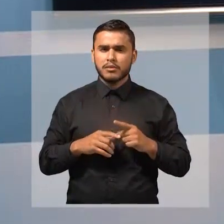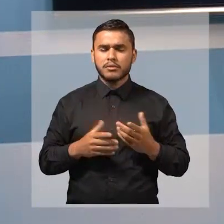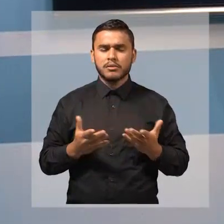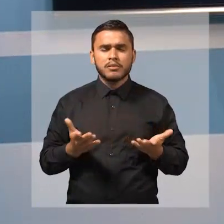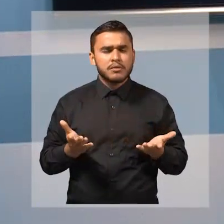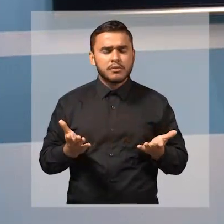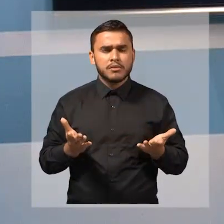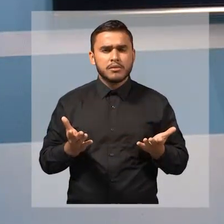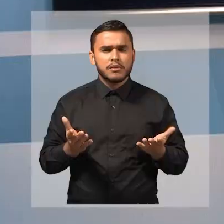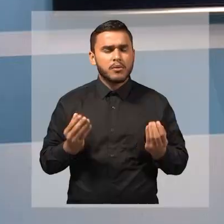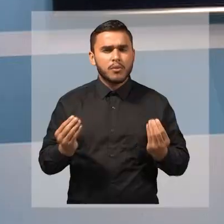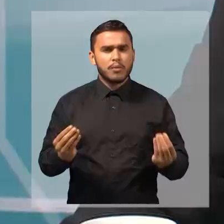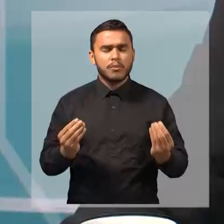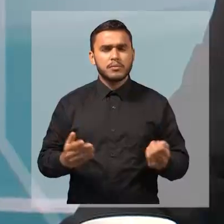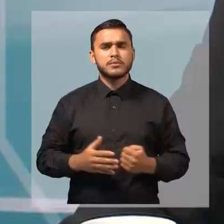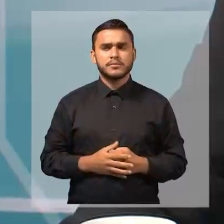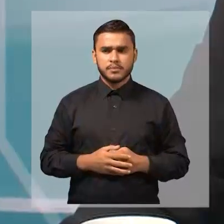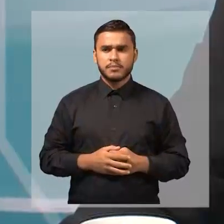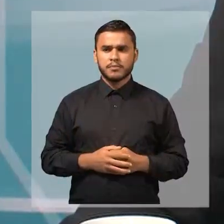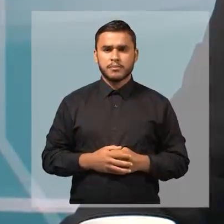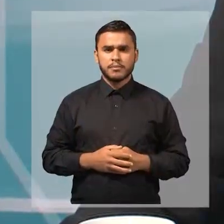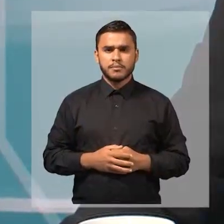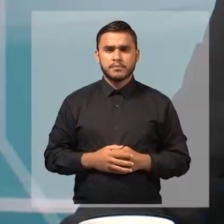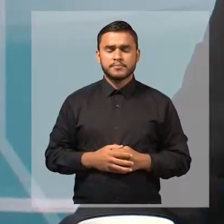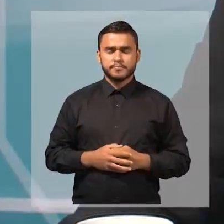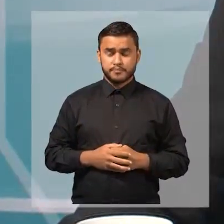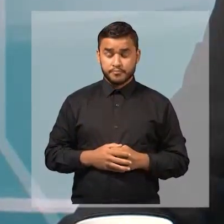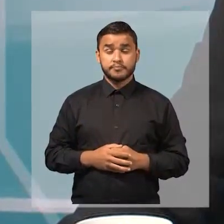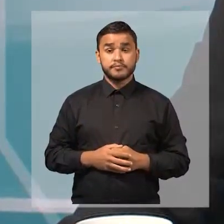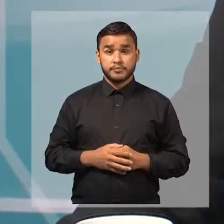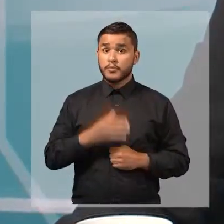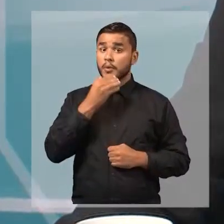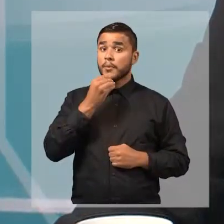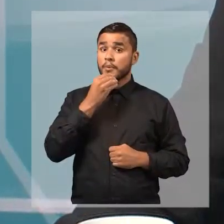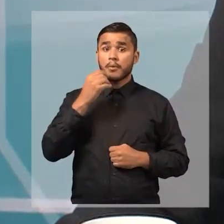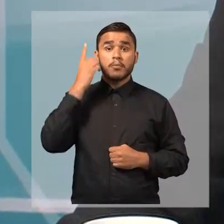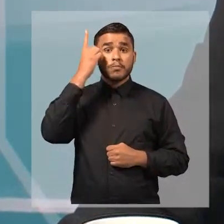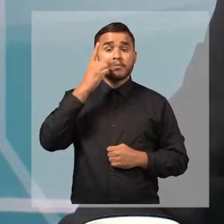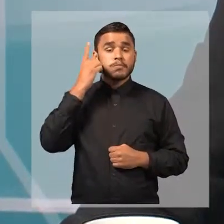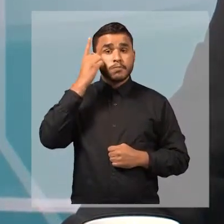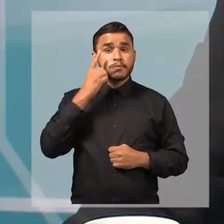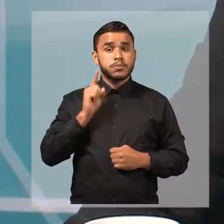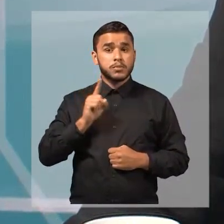Com essa colocação, esse desembargador, que pertence ao